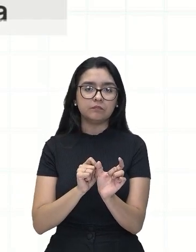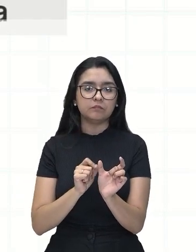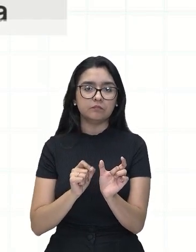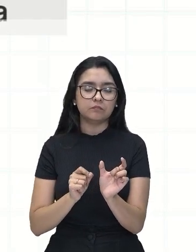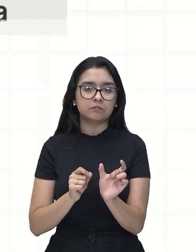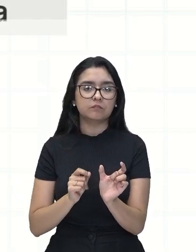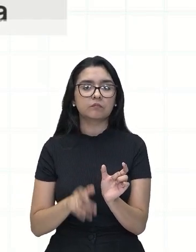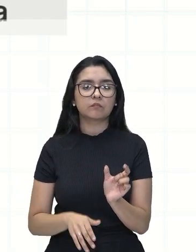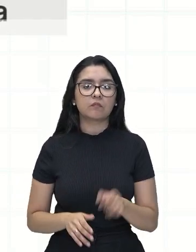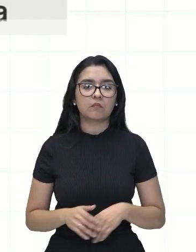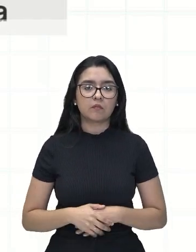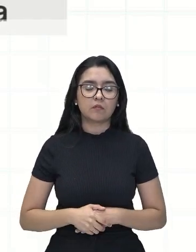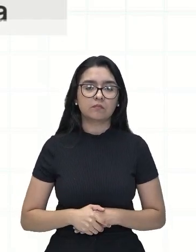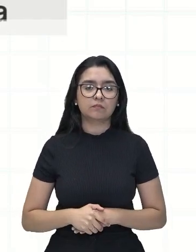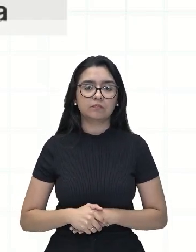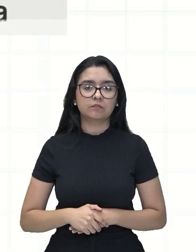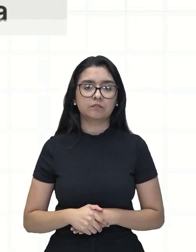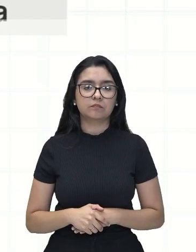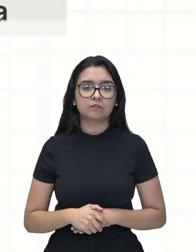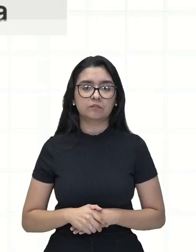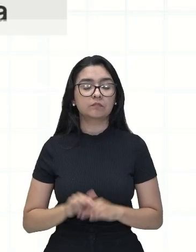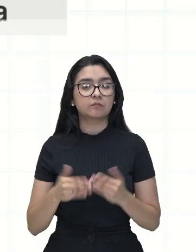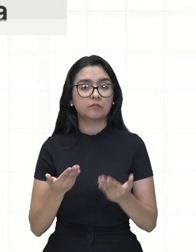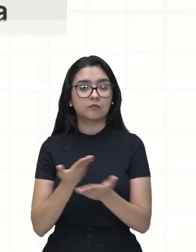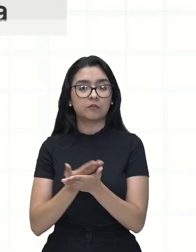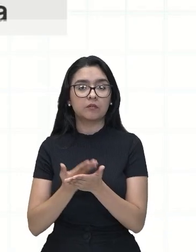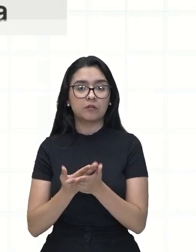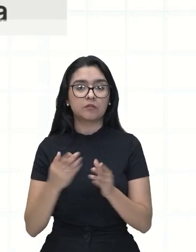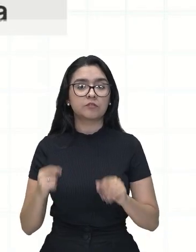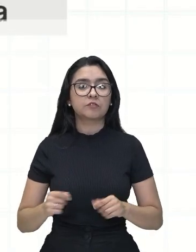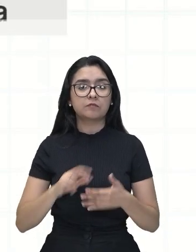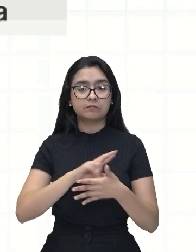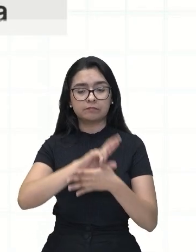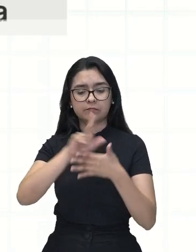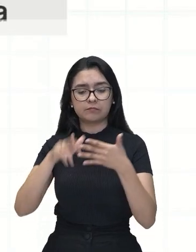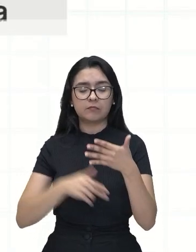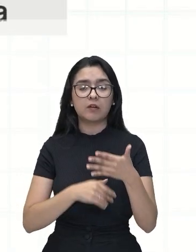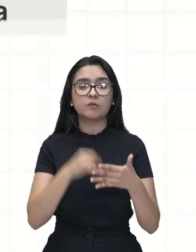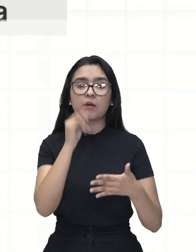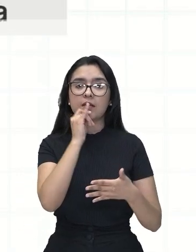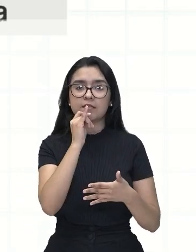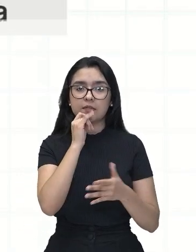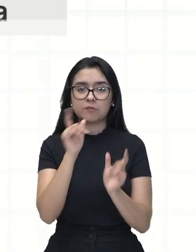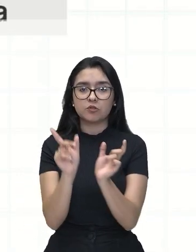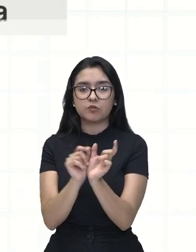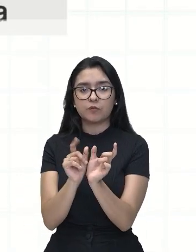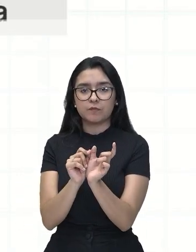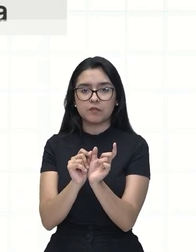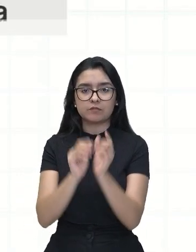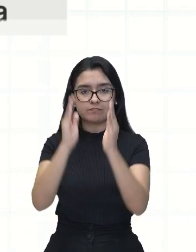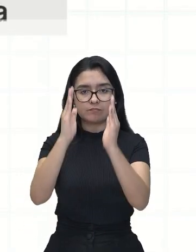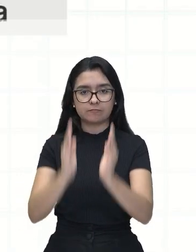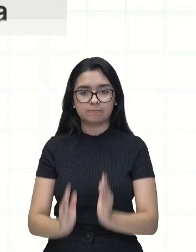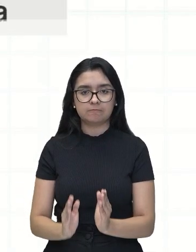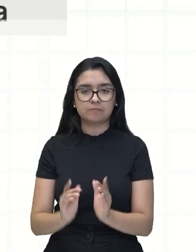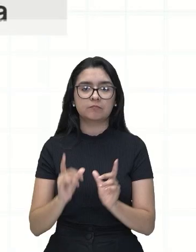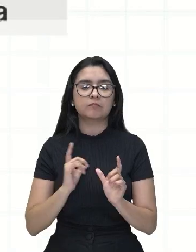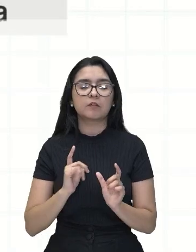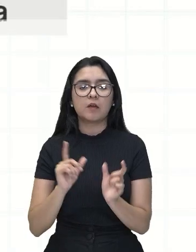ser fixa. E aqui na aula nós vimos vários exemplos de sufixo, que são